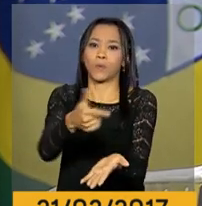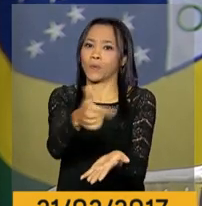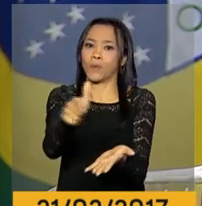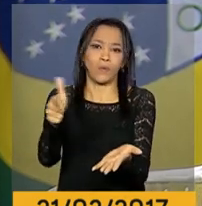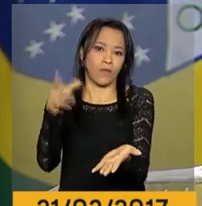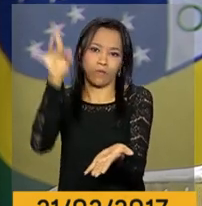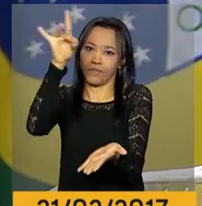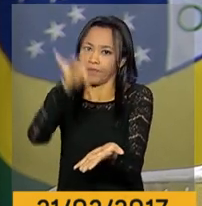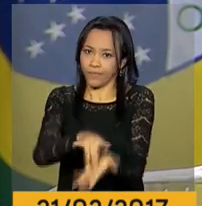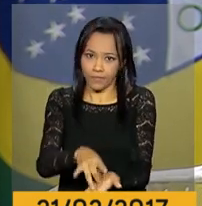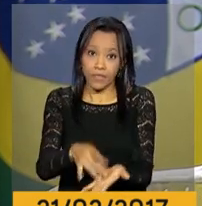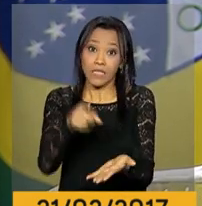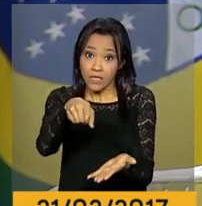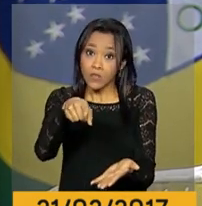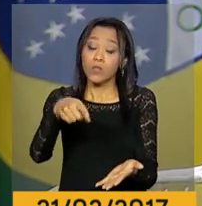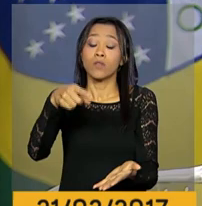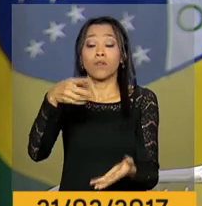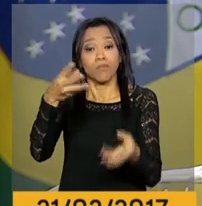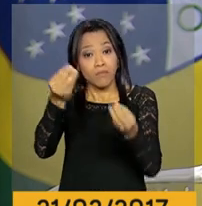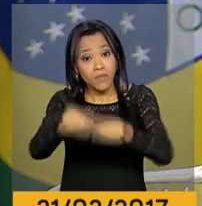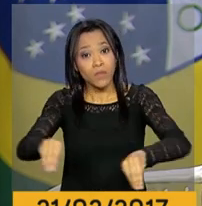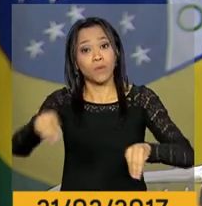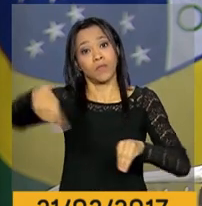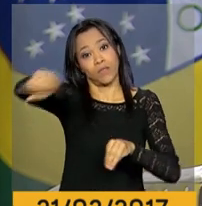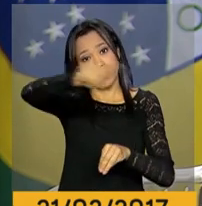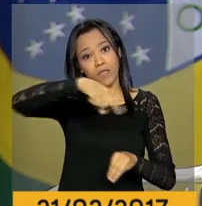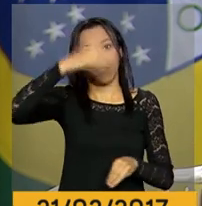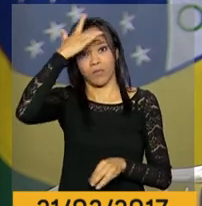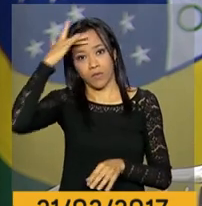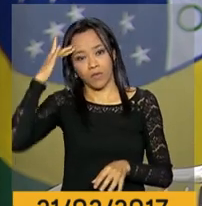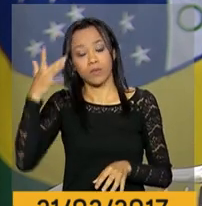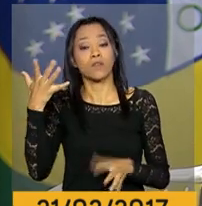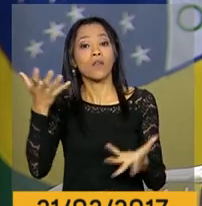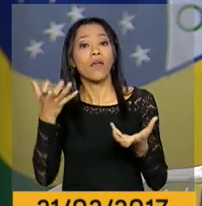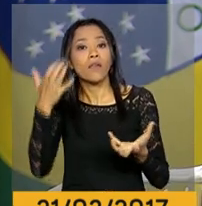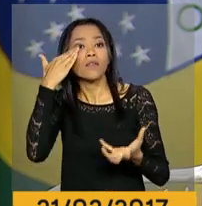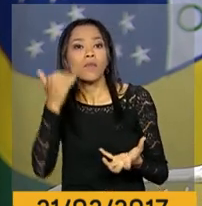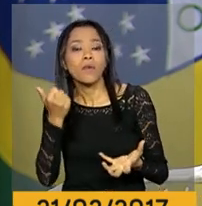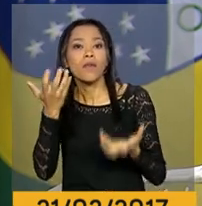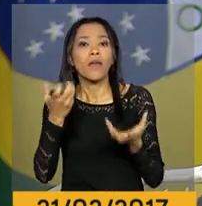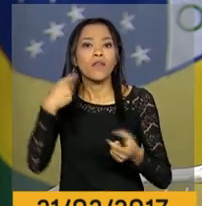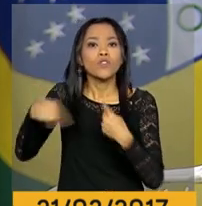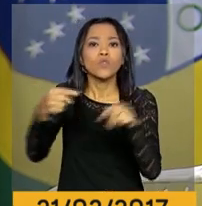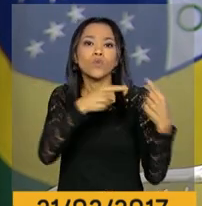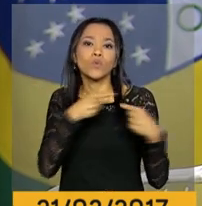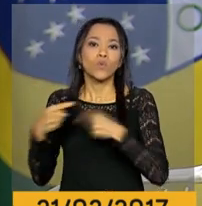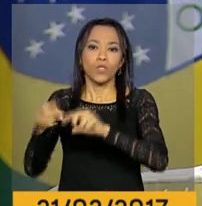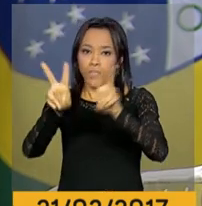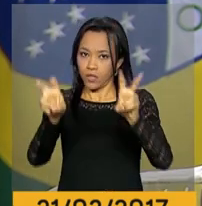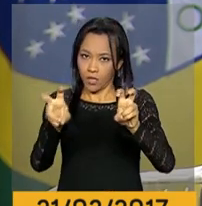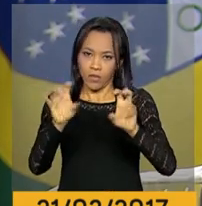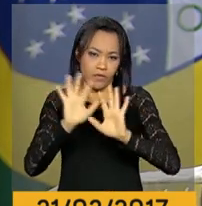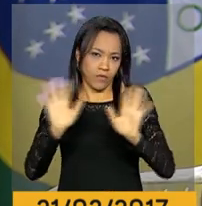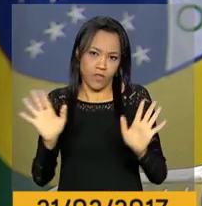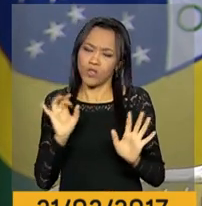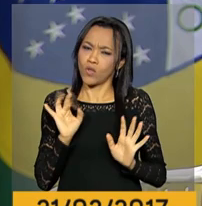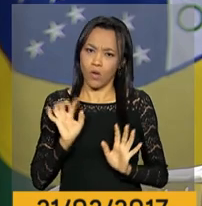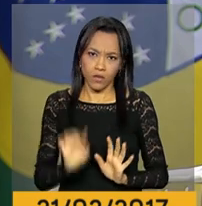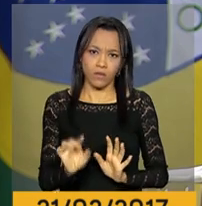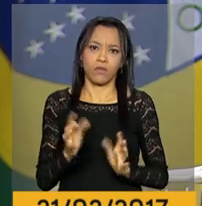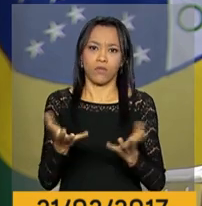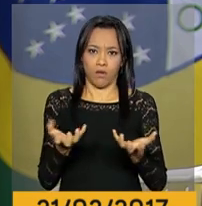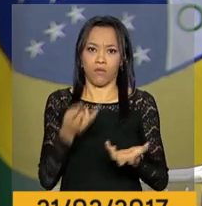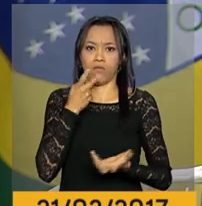E isto prejudica percepção daqueles que querem discutir a Previdência enfim só esta palavra que eu quero